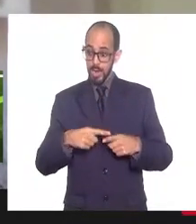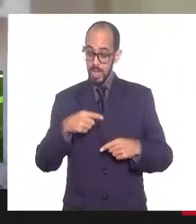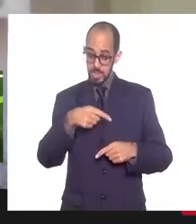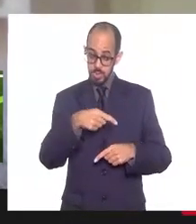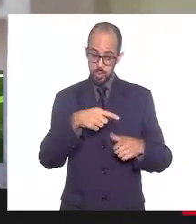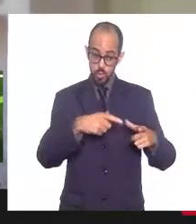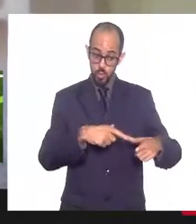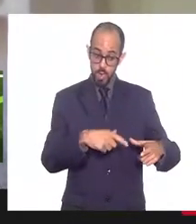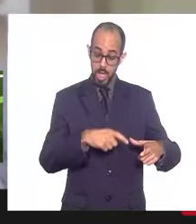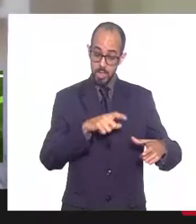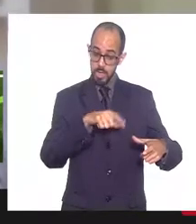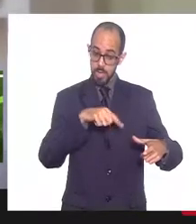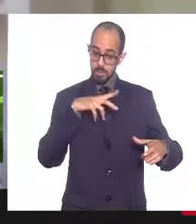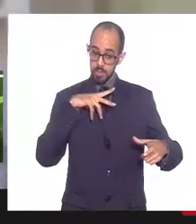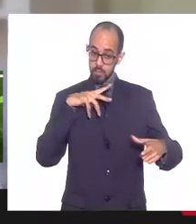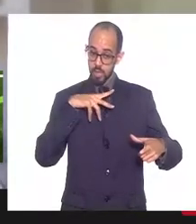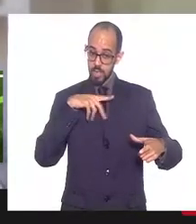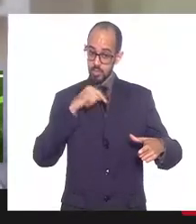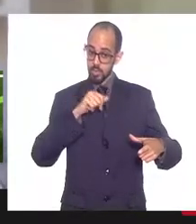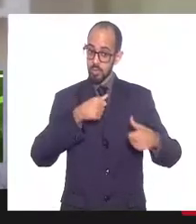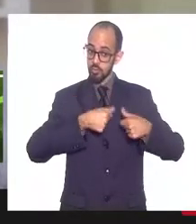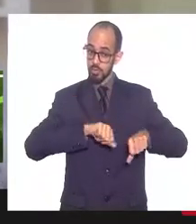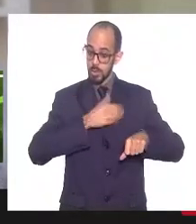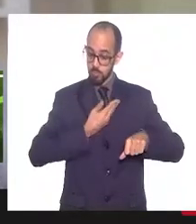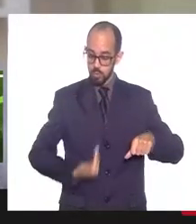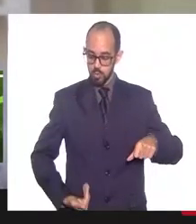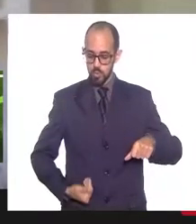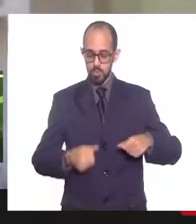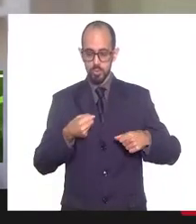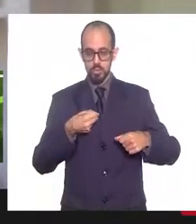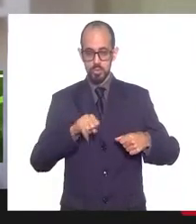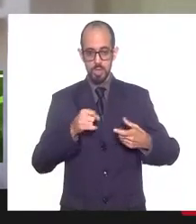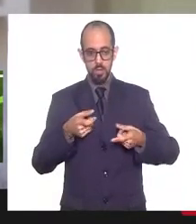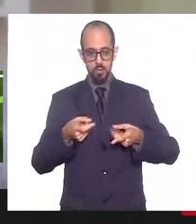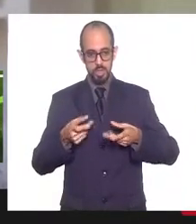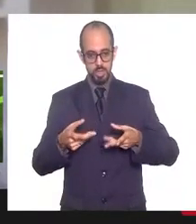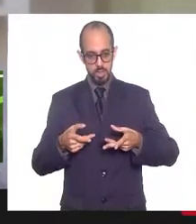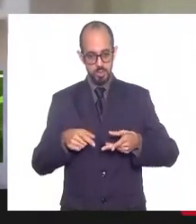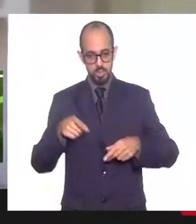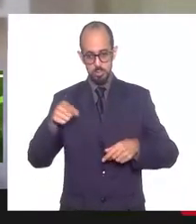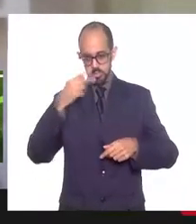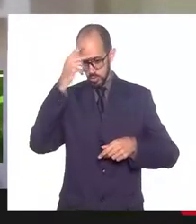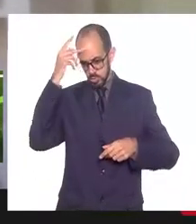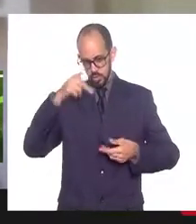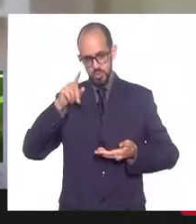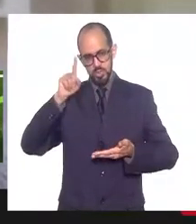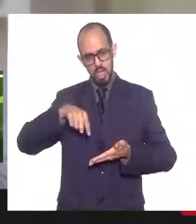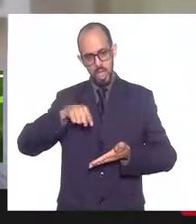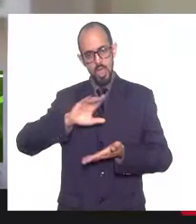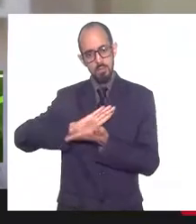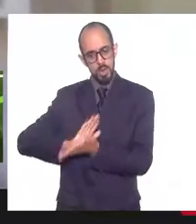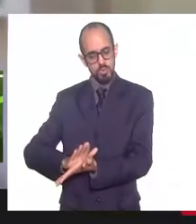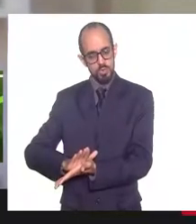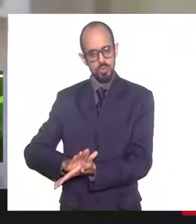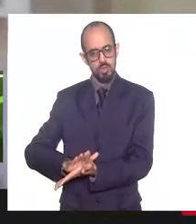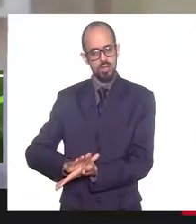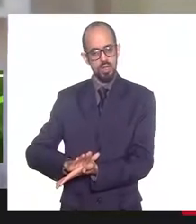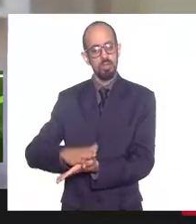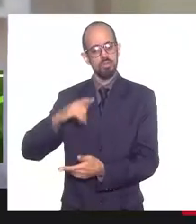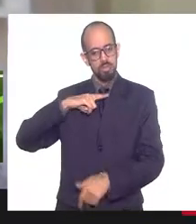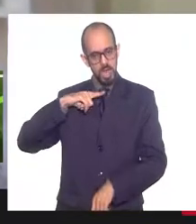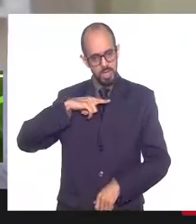a coletividade de um comércio, essas pessoas são maltratadas, são agredidas, são